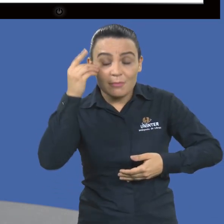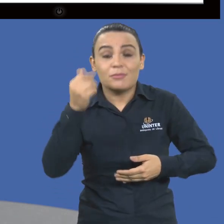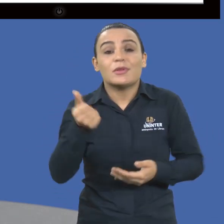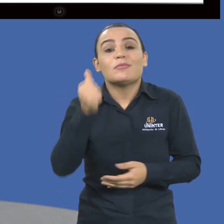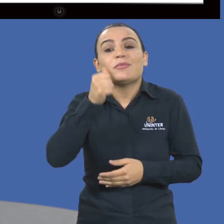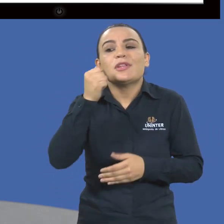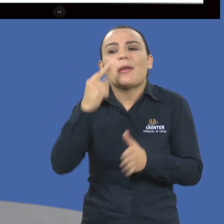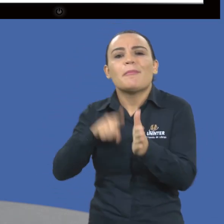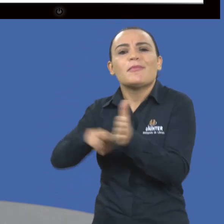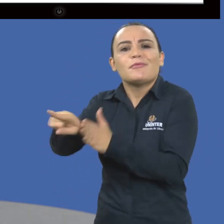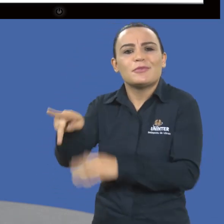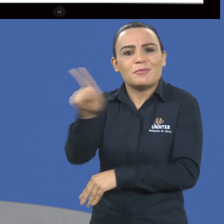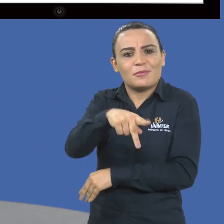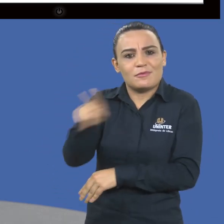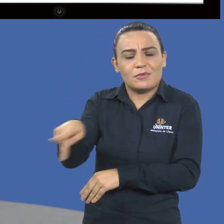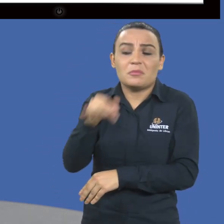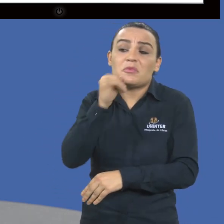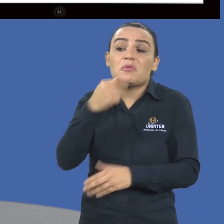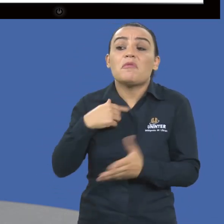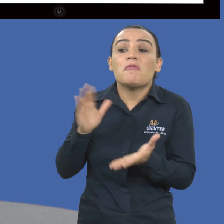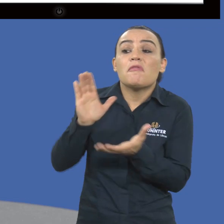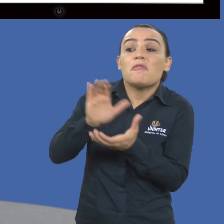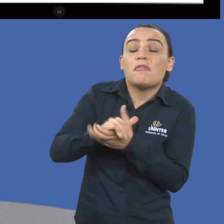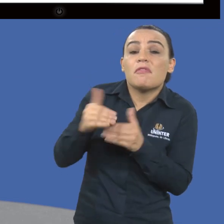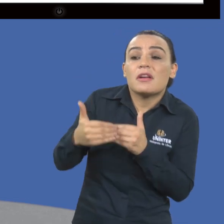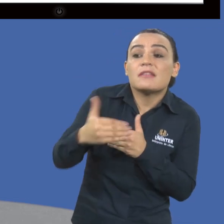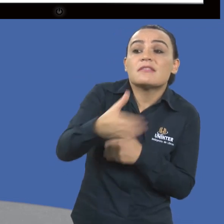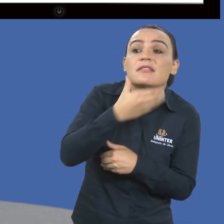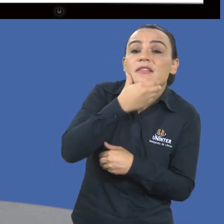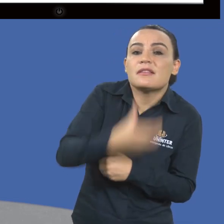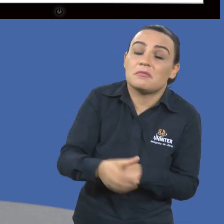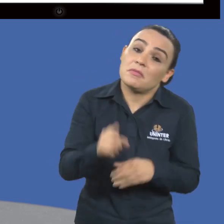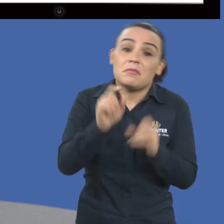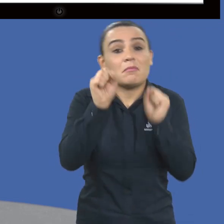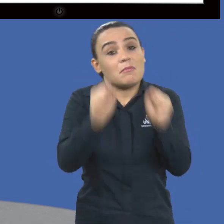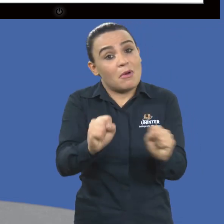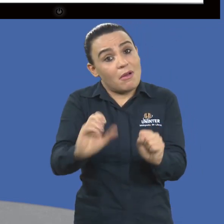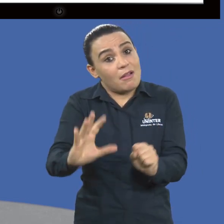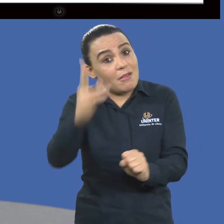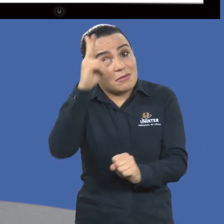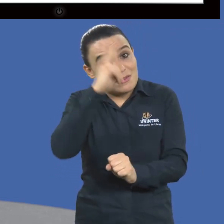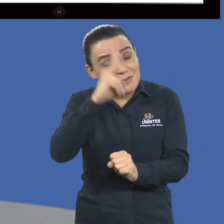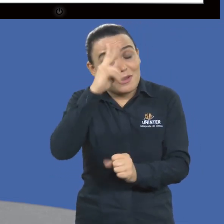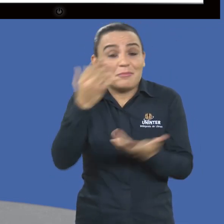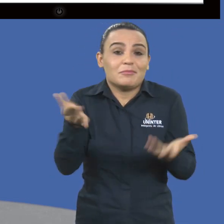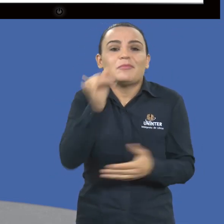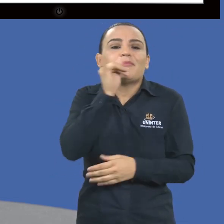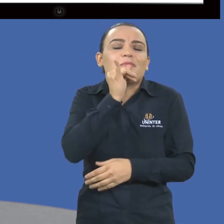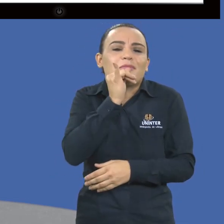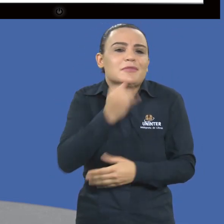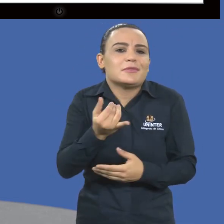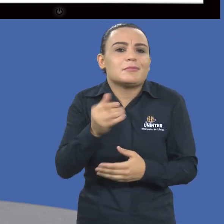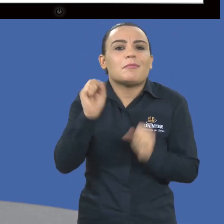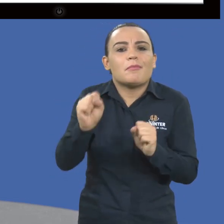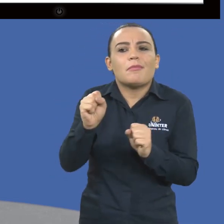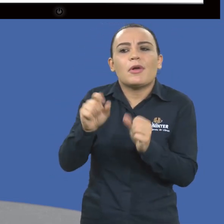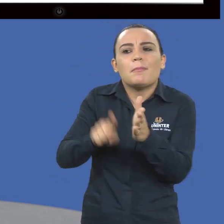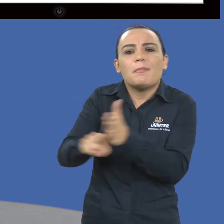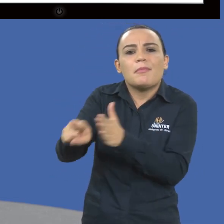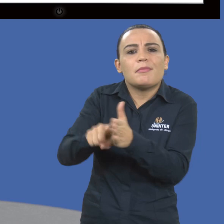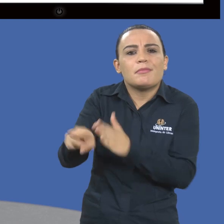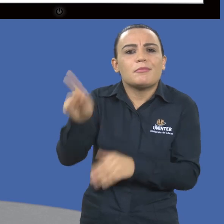um nenê com síndrome de Down depois que eu casar em dezembro? Então, essas